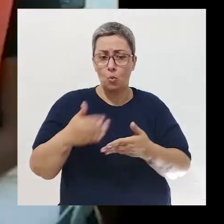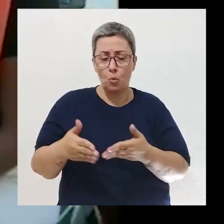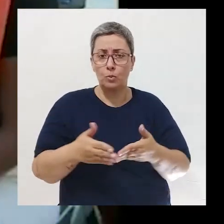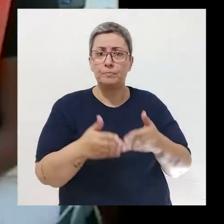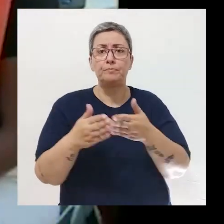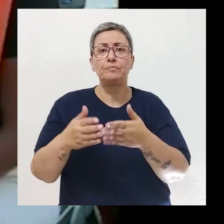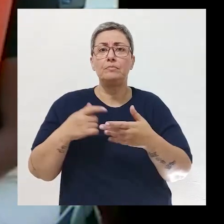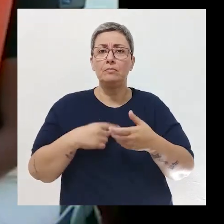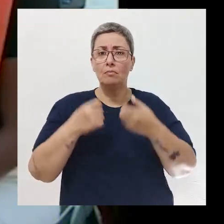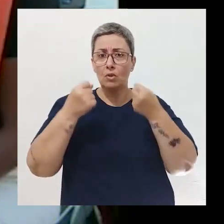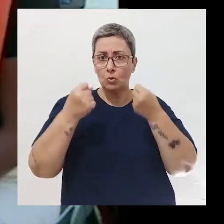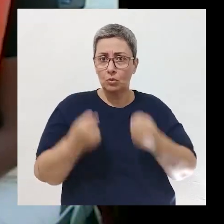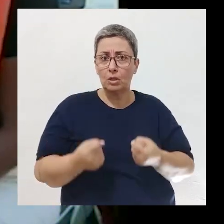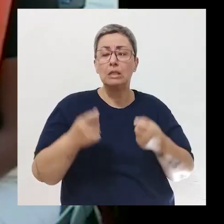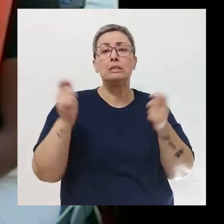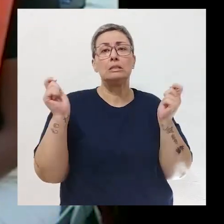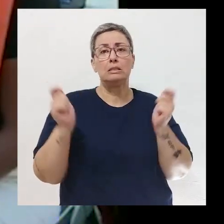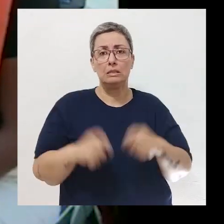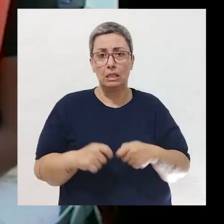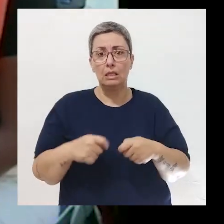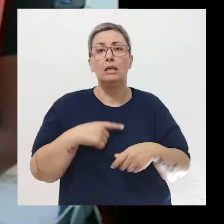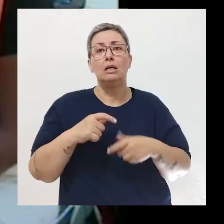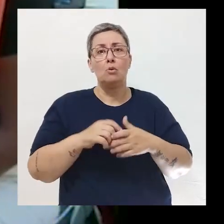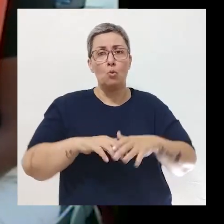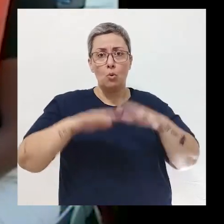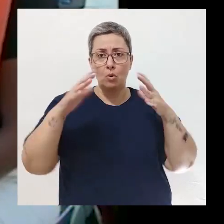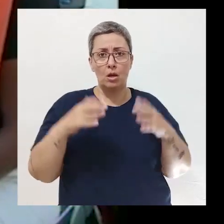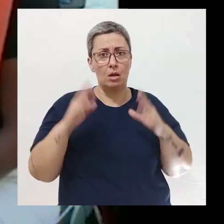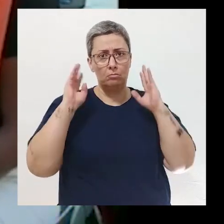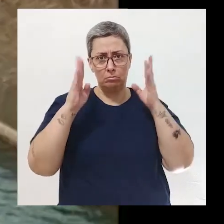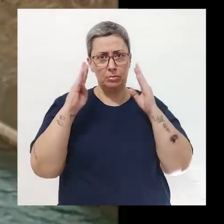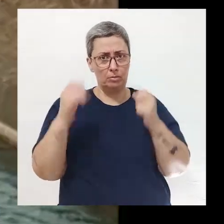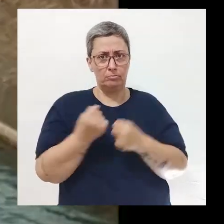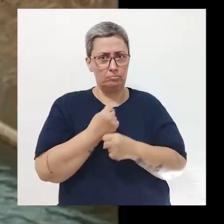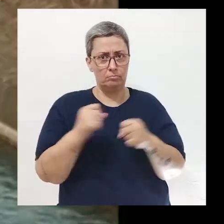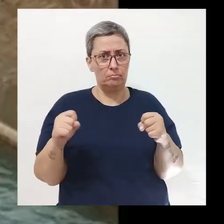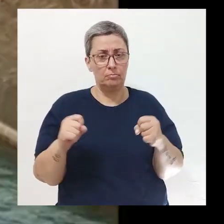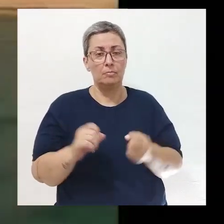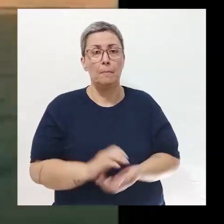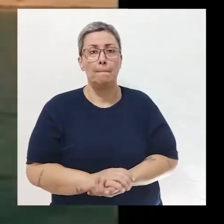água, o volume de transporte é muito maior do que de caminhão.